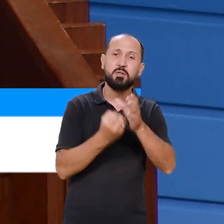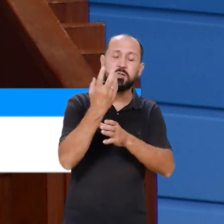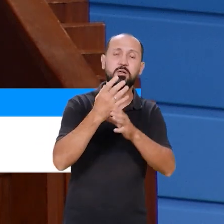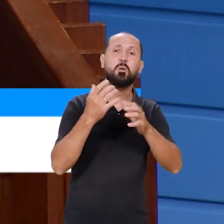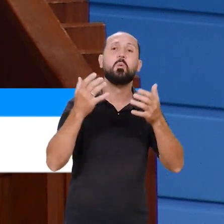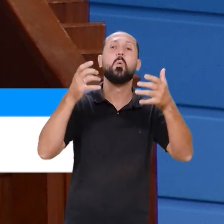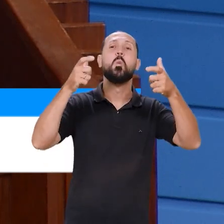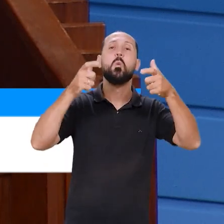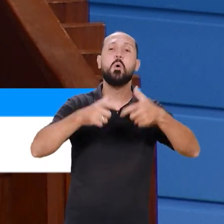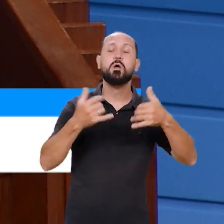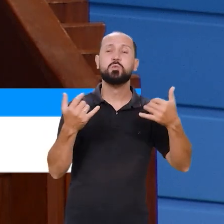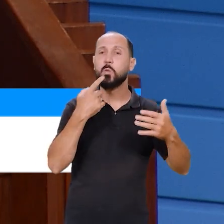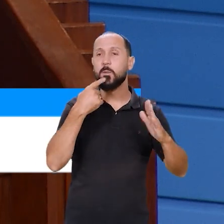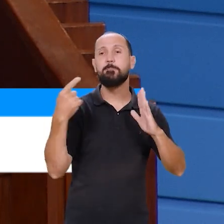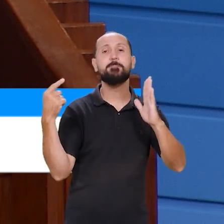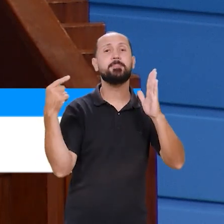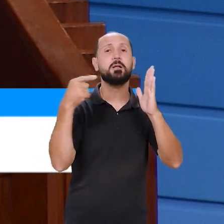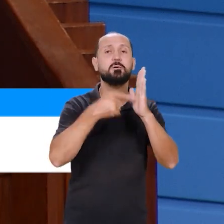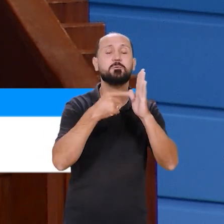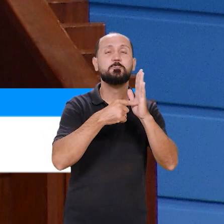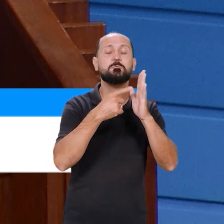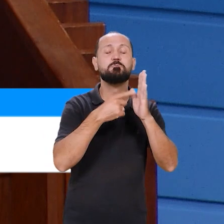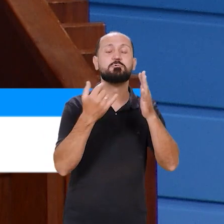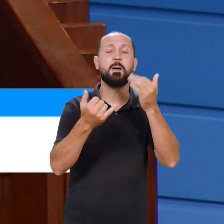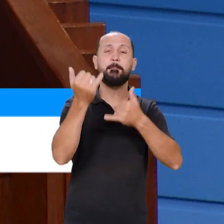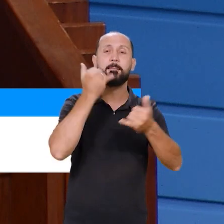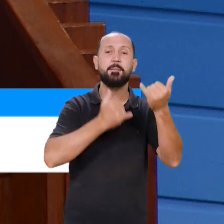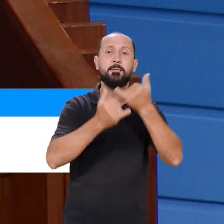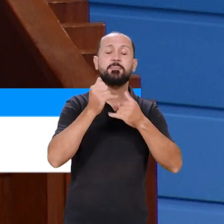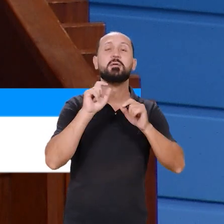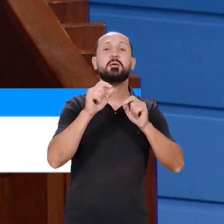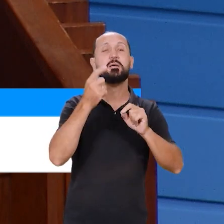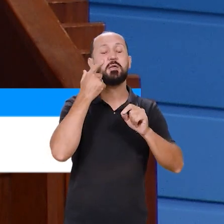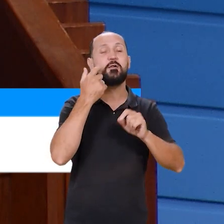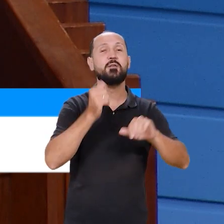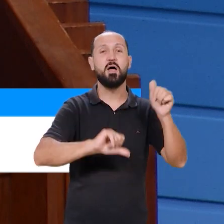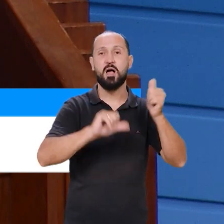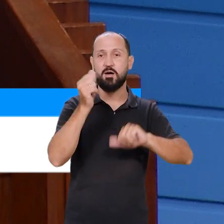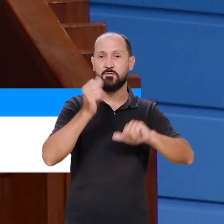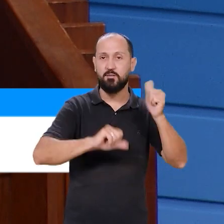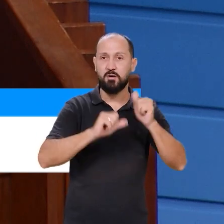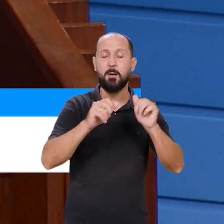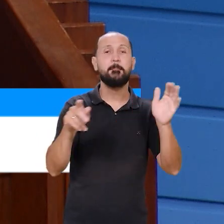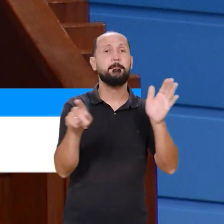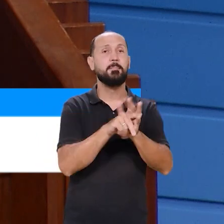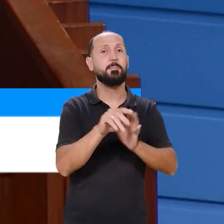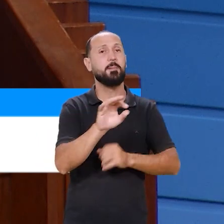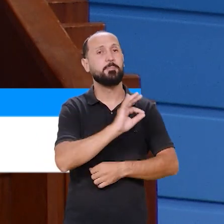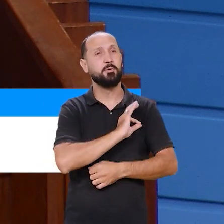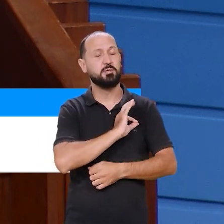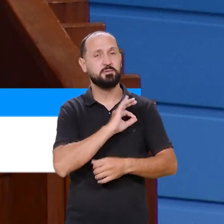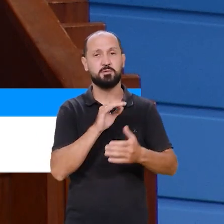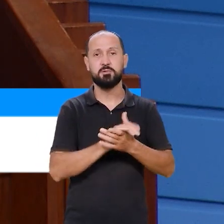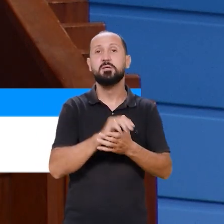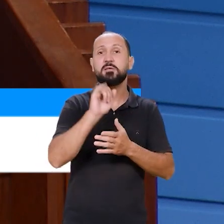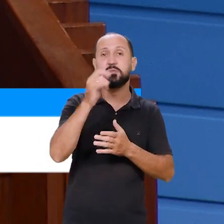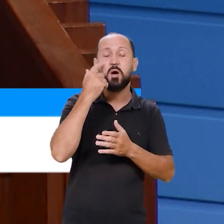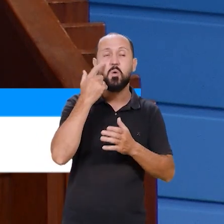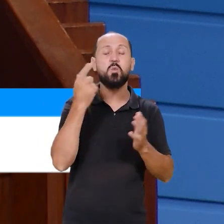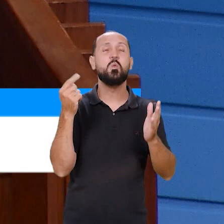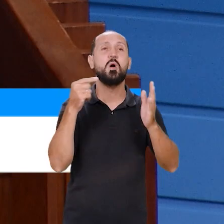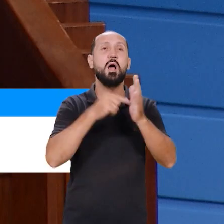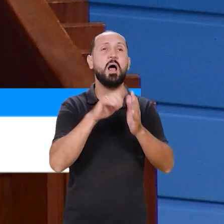um canal de denúncia para receber denúncias, e quem vai apurar isso é a polícia. Se alguém